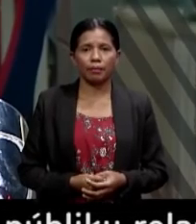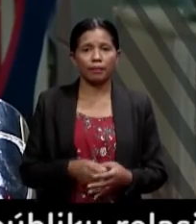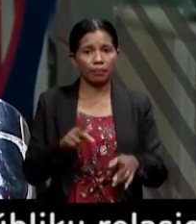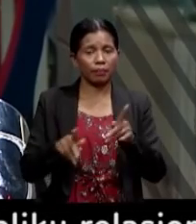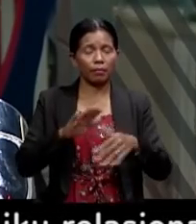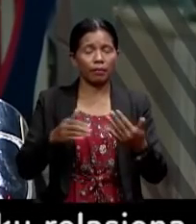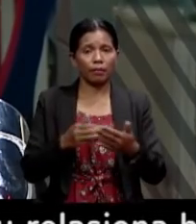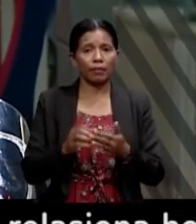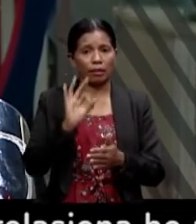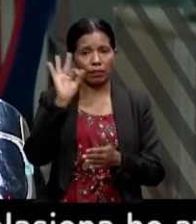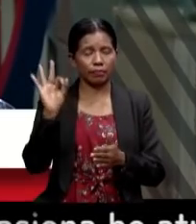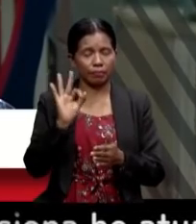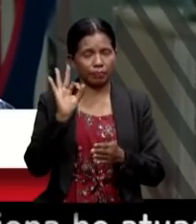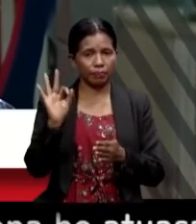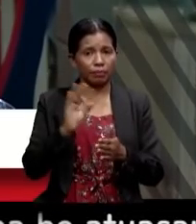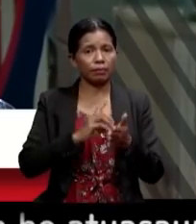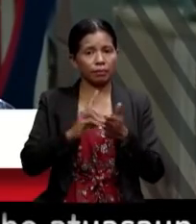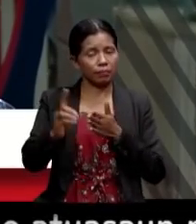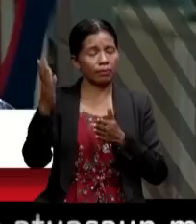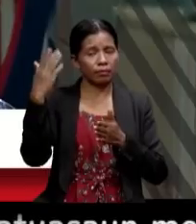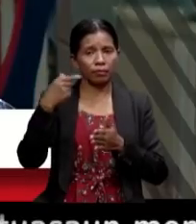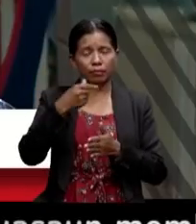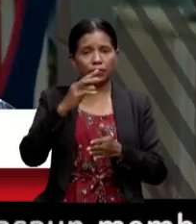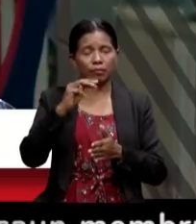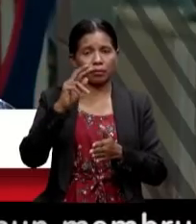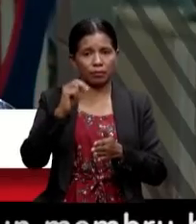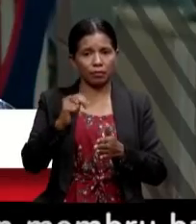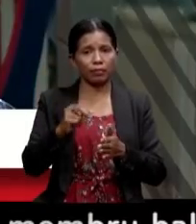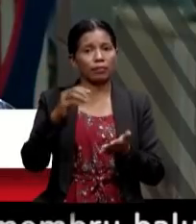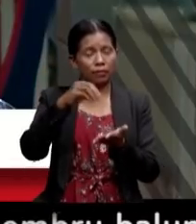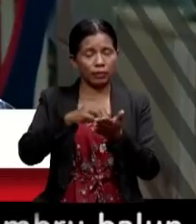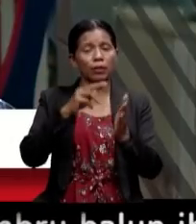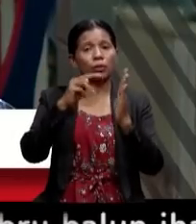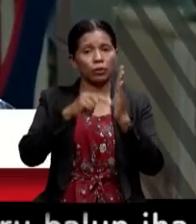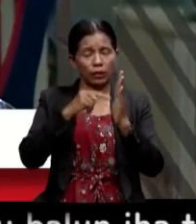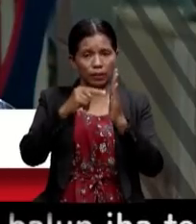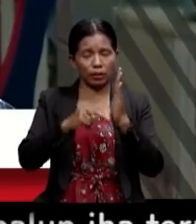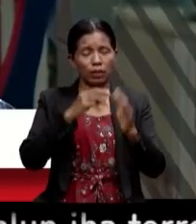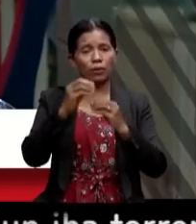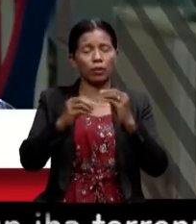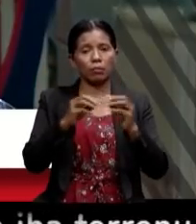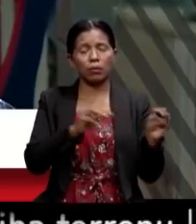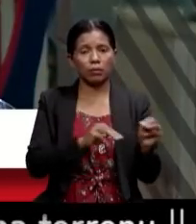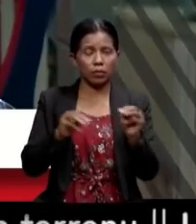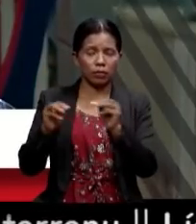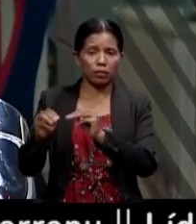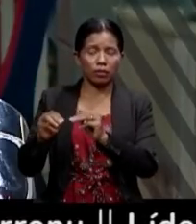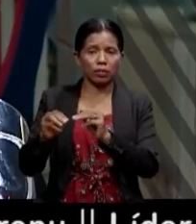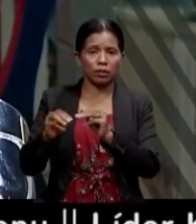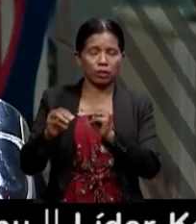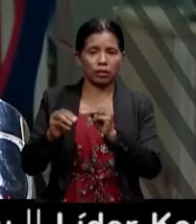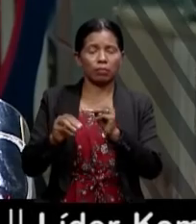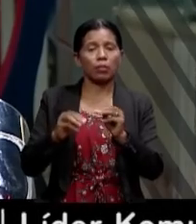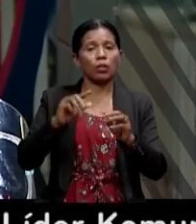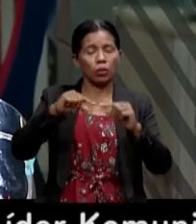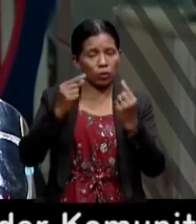Telespectadores, e sexta-feira, semana leuba, GMN hatung notícia ida com a mudança recomendação do governo da Austrália para grupo idade